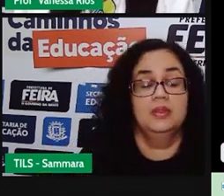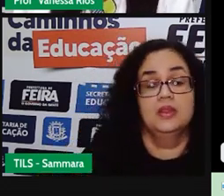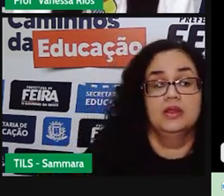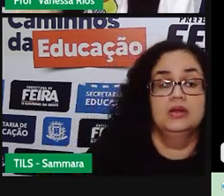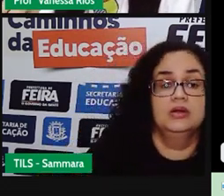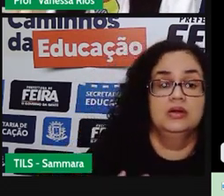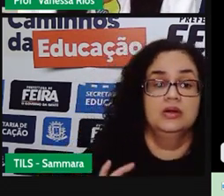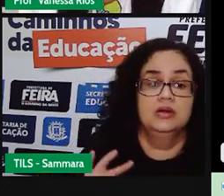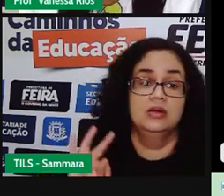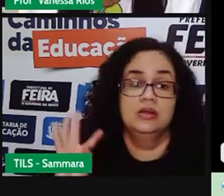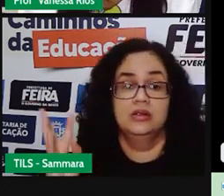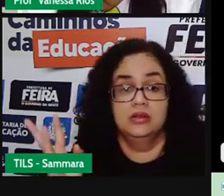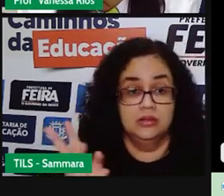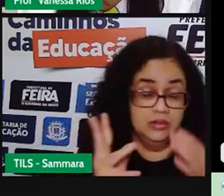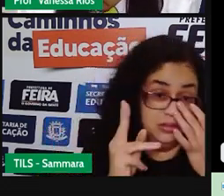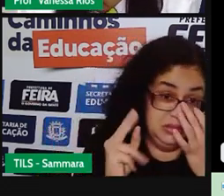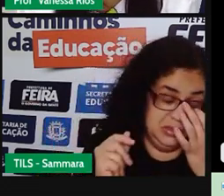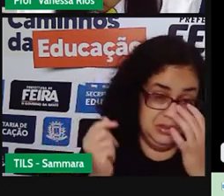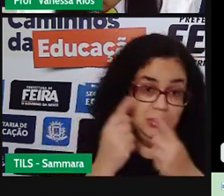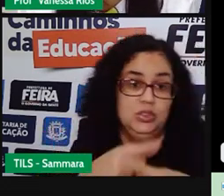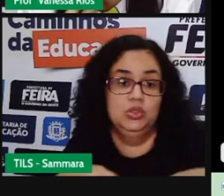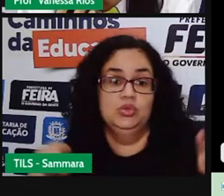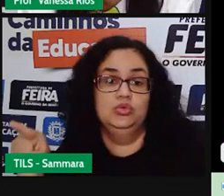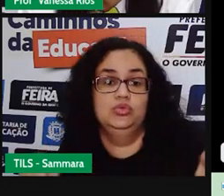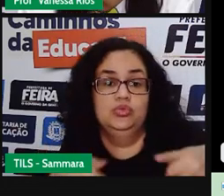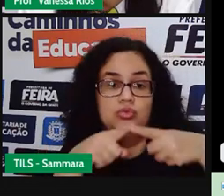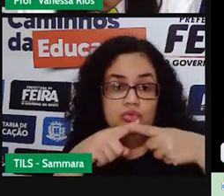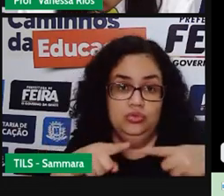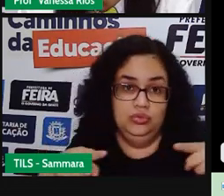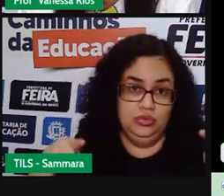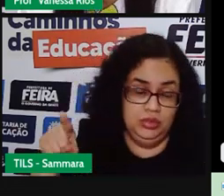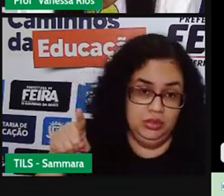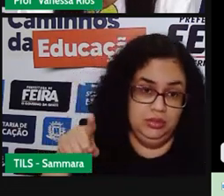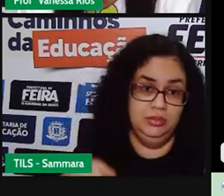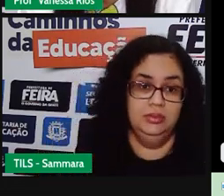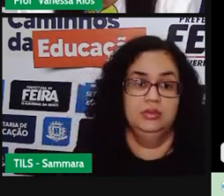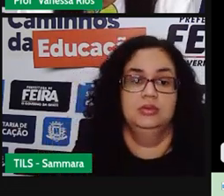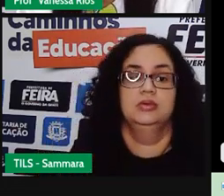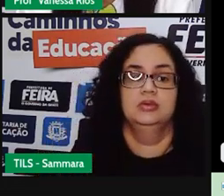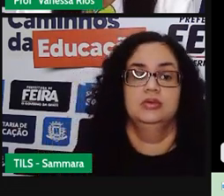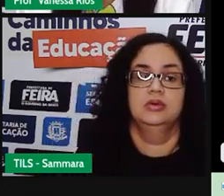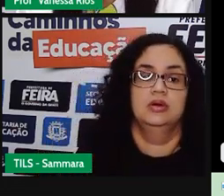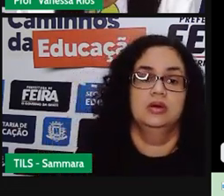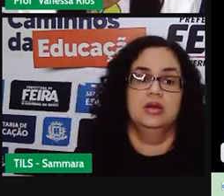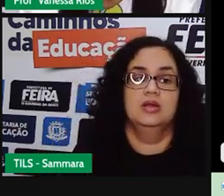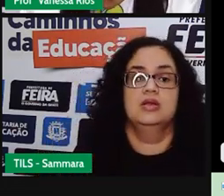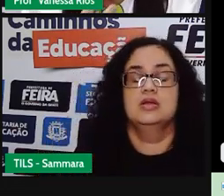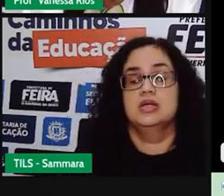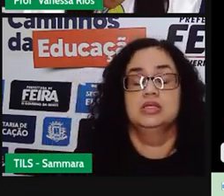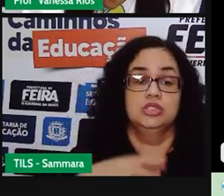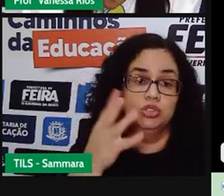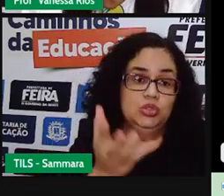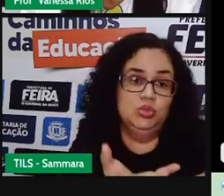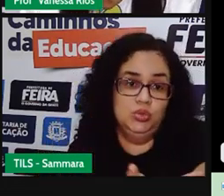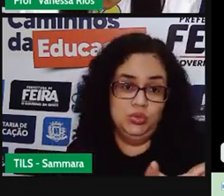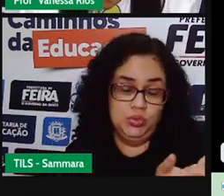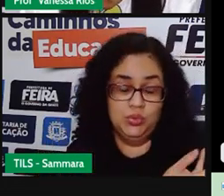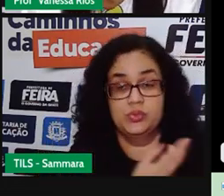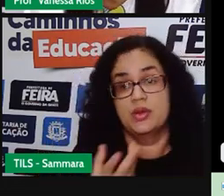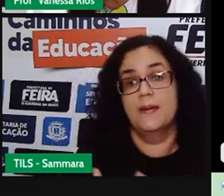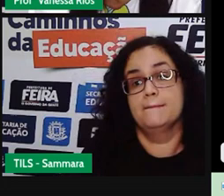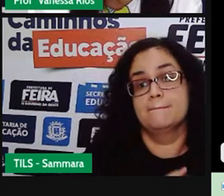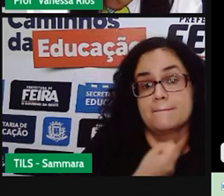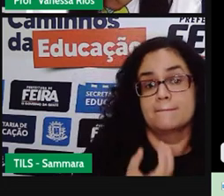toda a transposição de emoção que um poema pode passar ali através das suas palavras, quando você muda o ritmo na hora